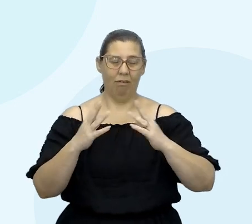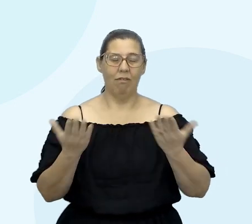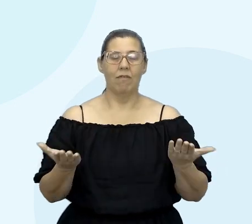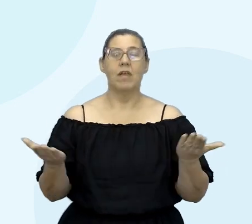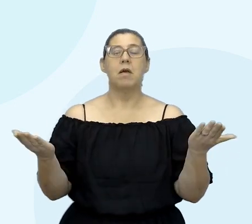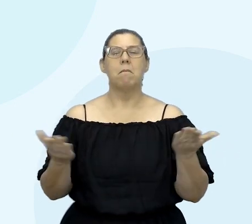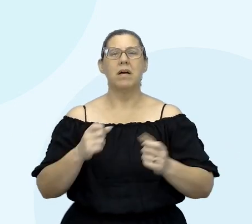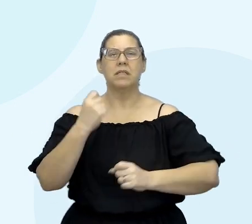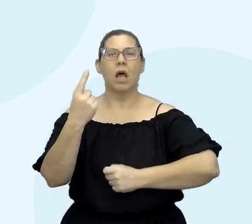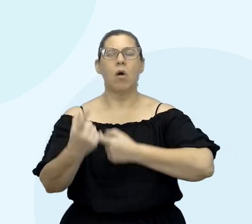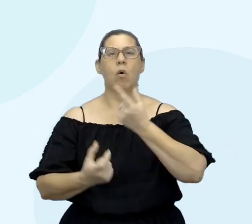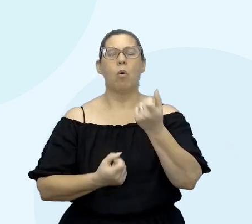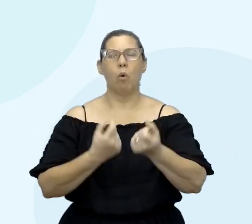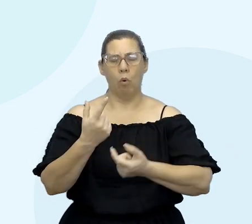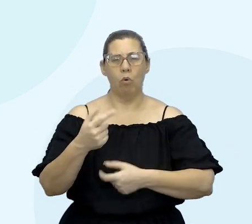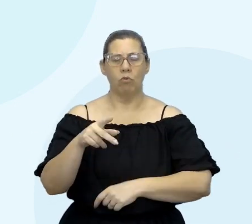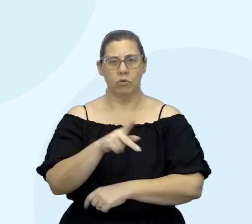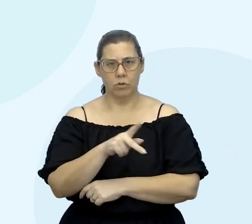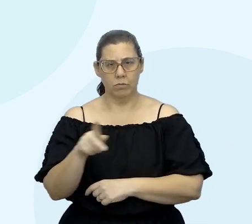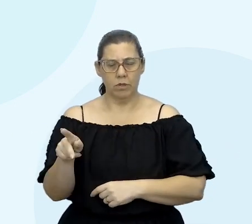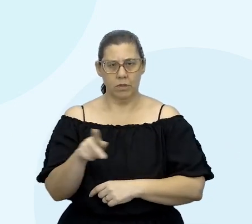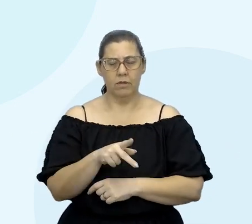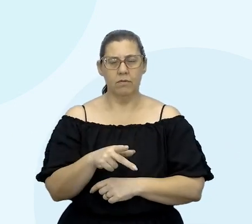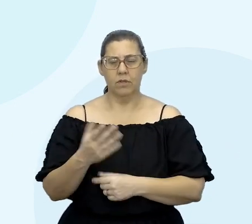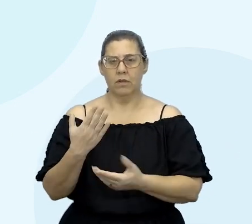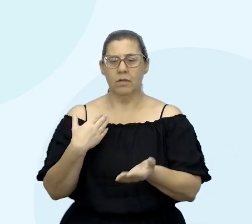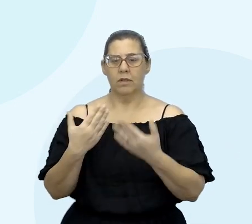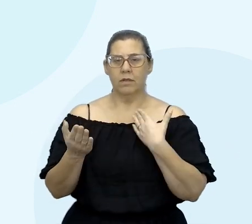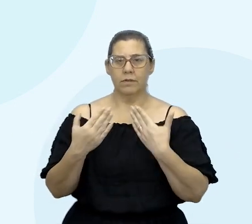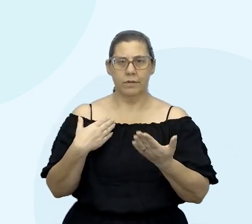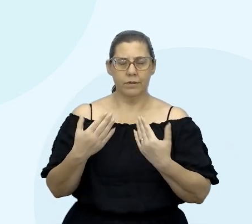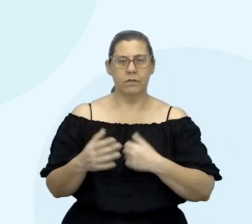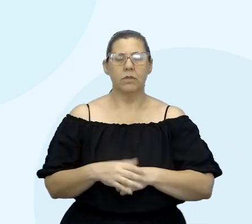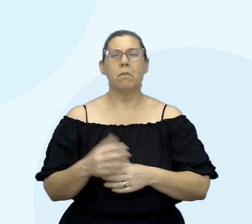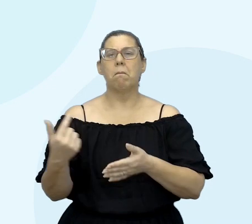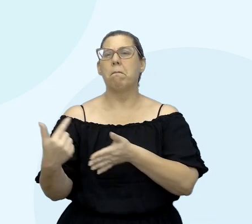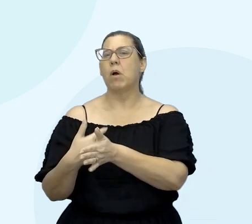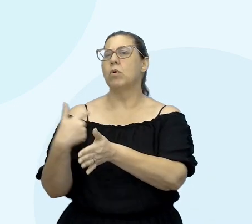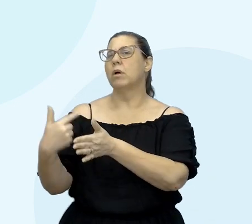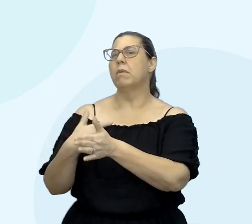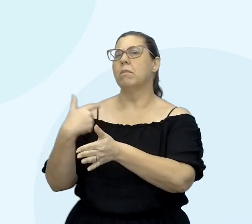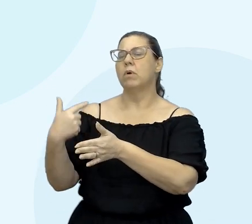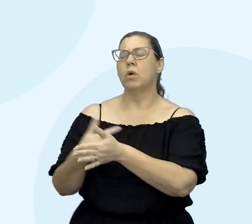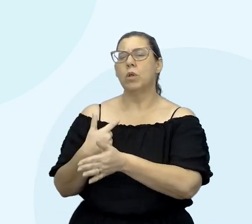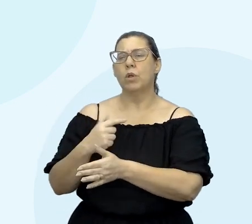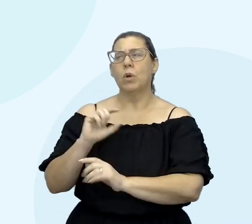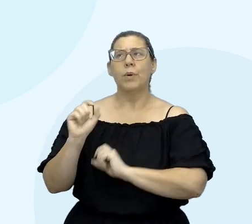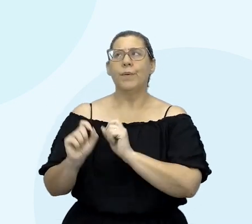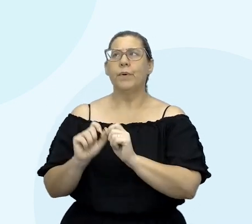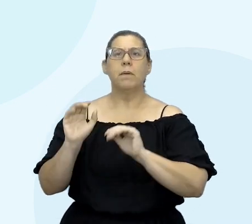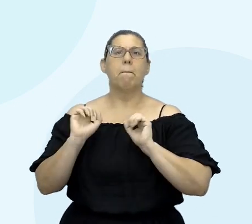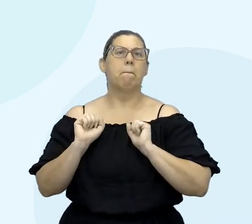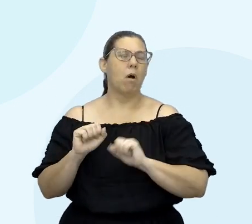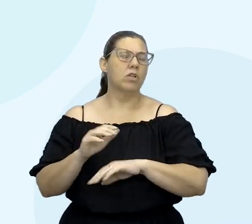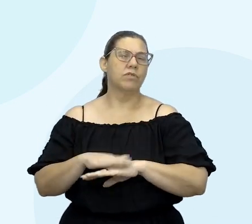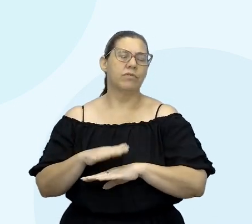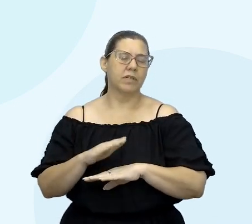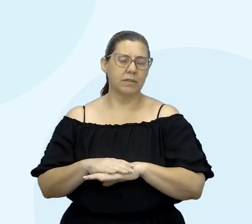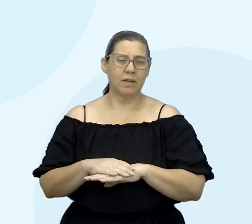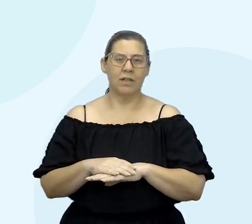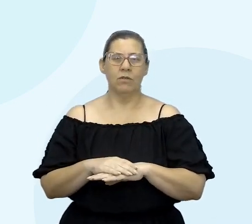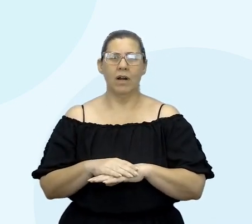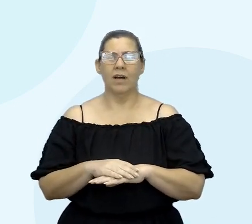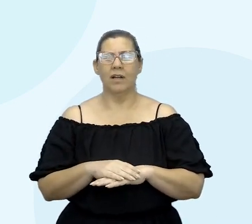só que alguns professores, conversando comigo aqui, eles estão perguntando o que se pode ser feito, tá?